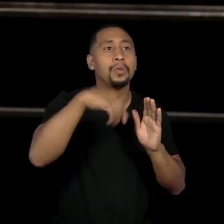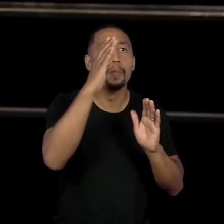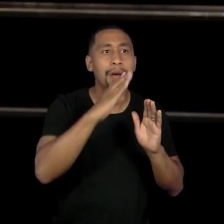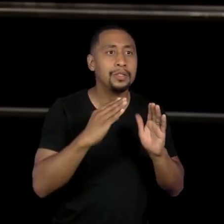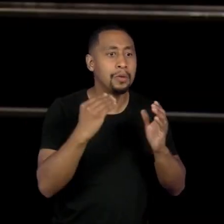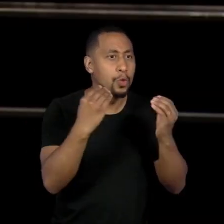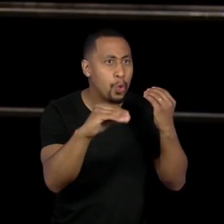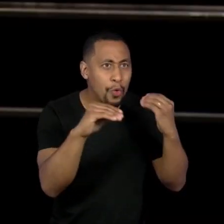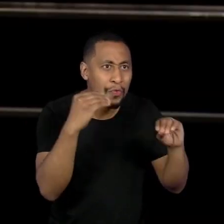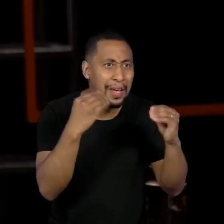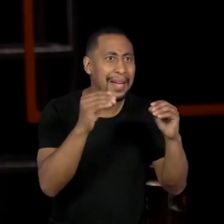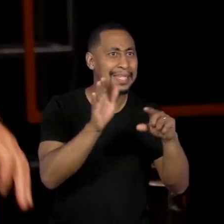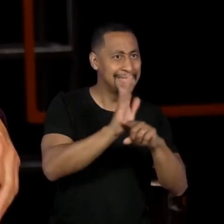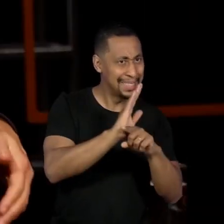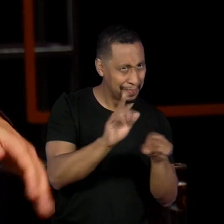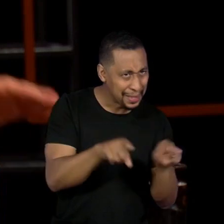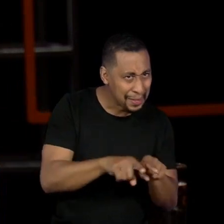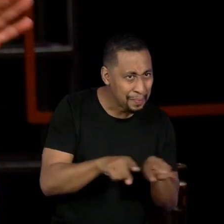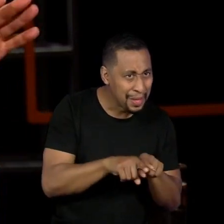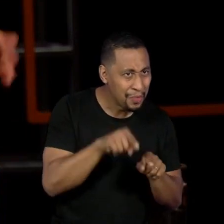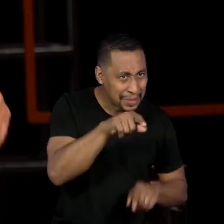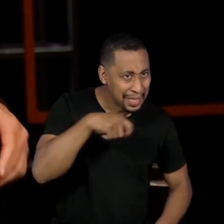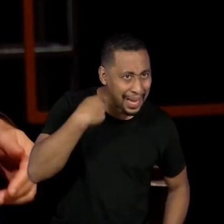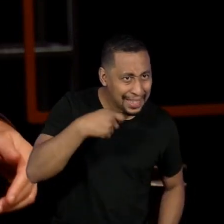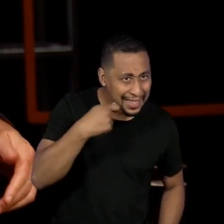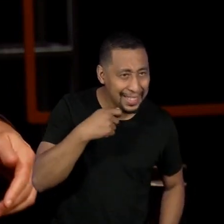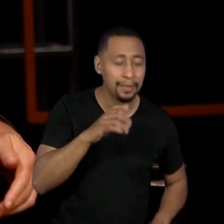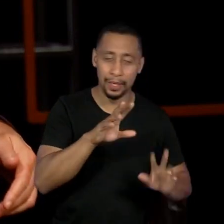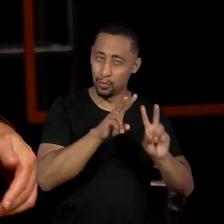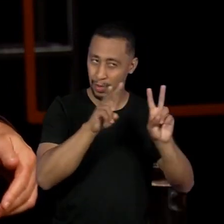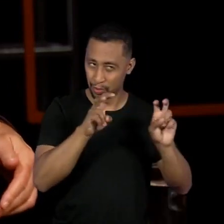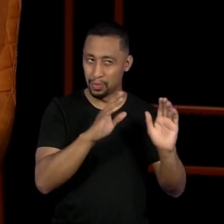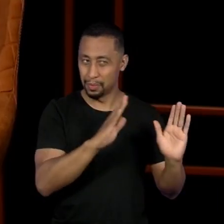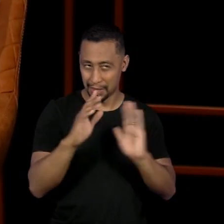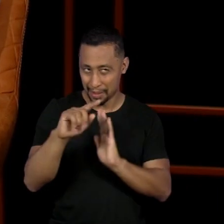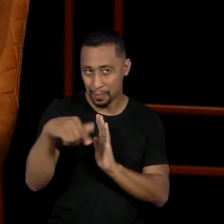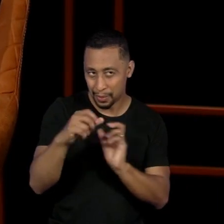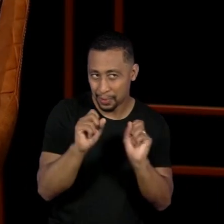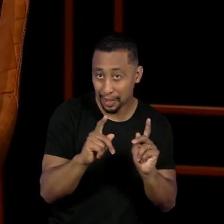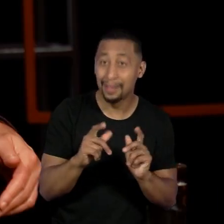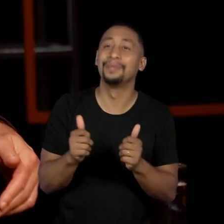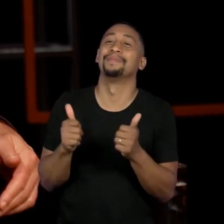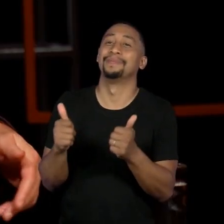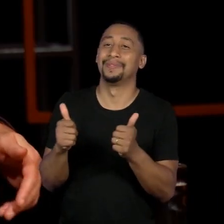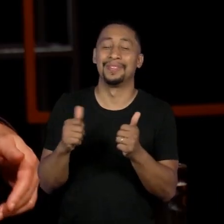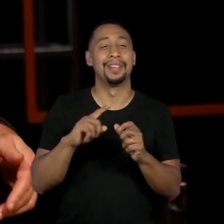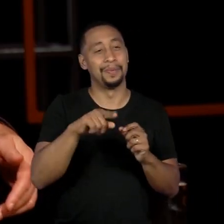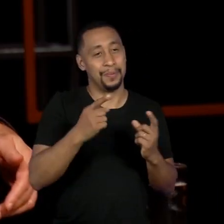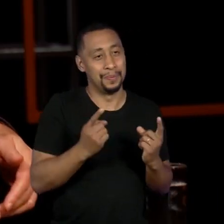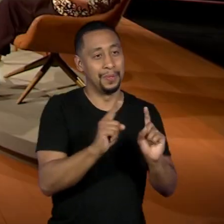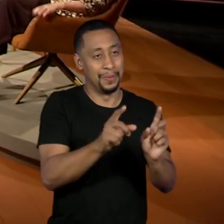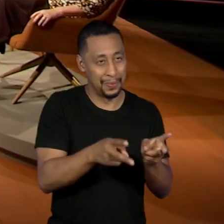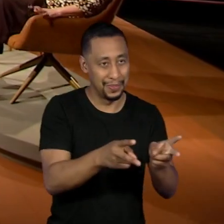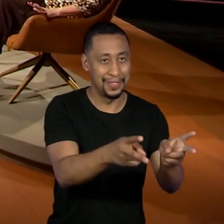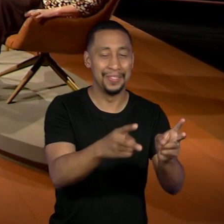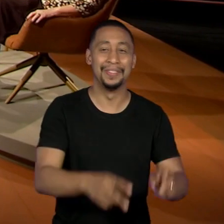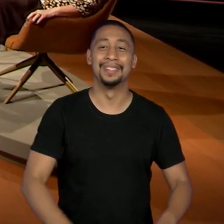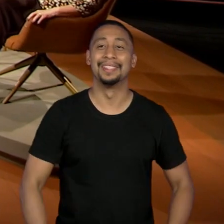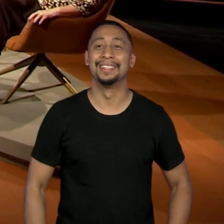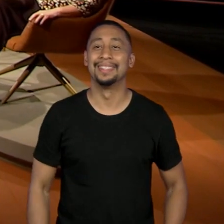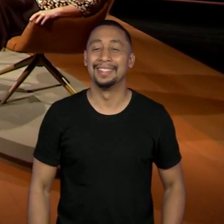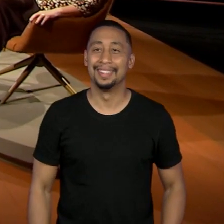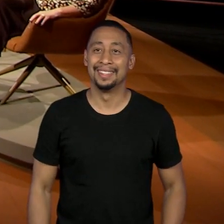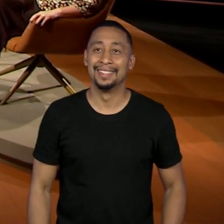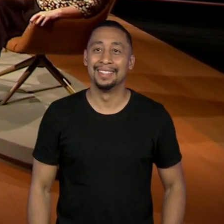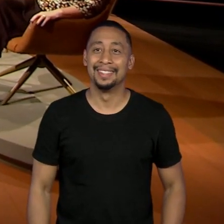Geninha, atriz. Tá vendo? Que horror. Mas vamos deixar esse assunto para o próximo bloco? Vamos. Voltamos já com o pessoal. Que horror a novela, a